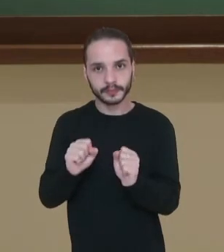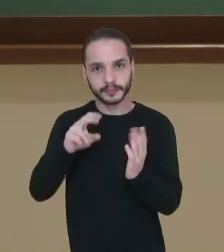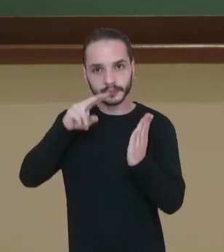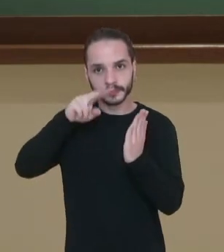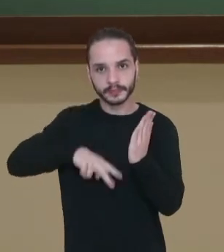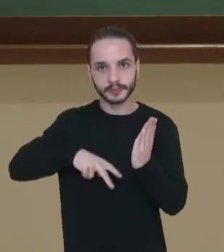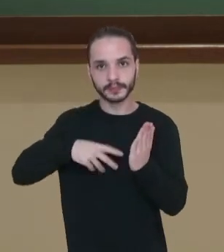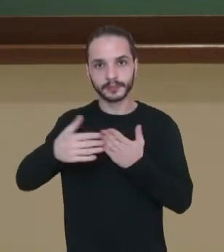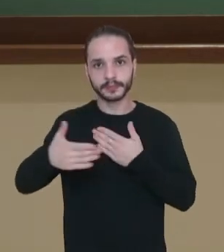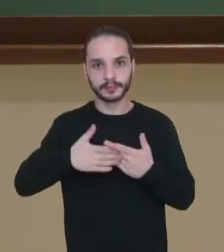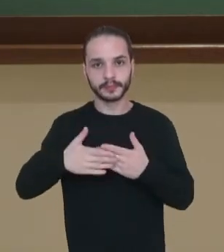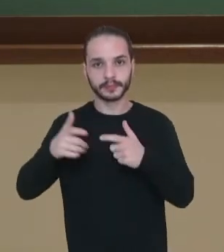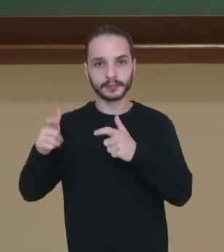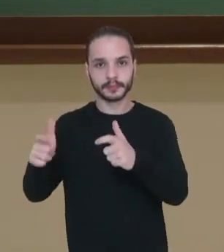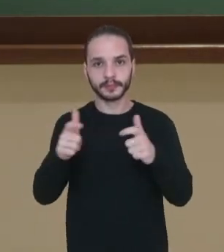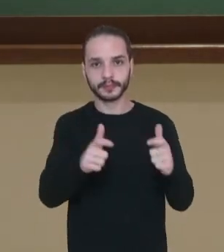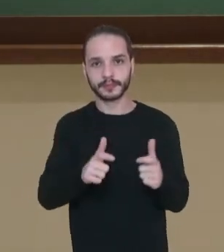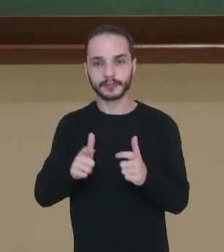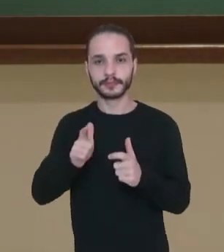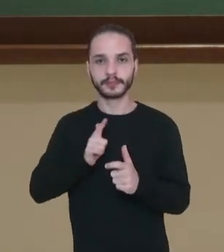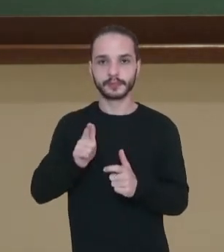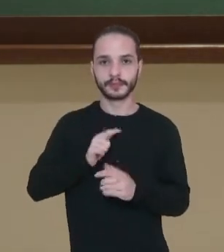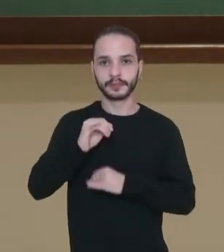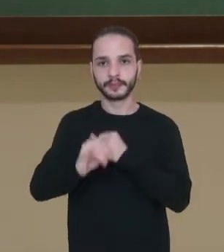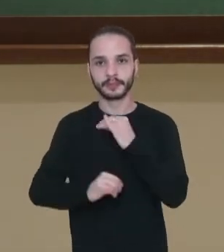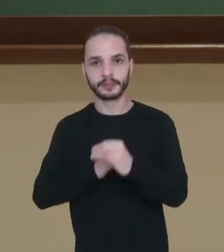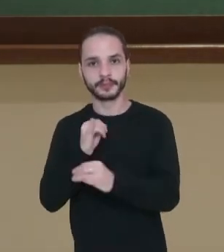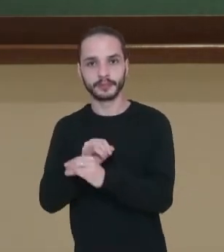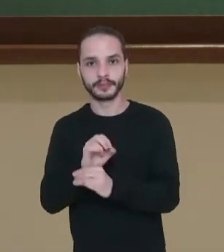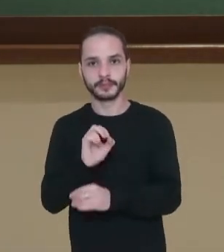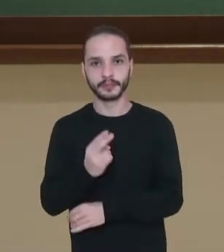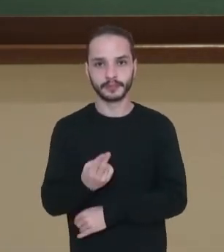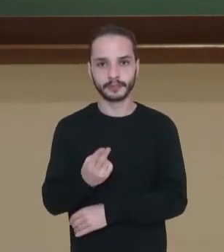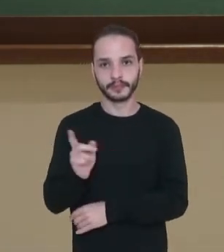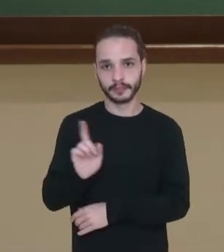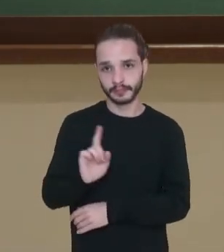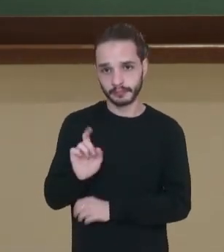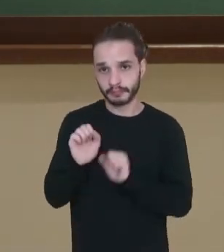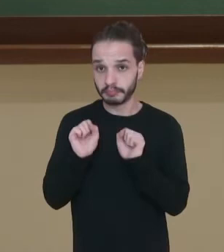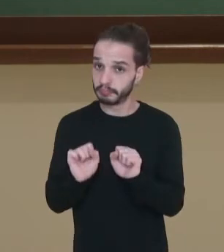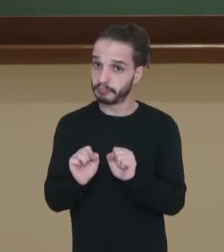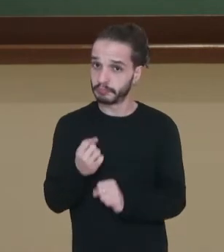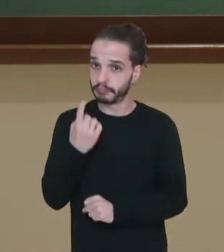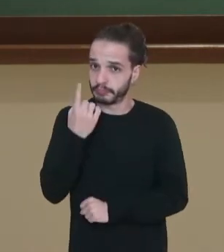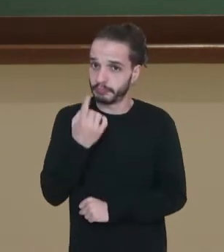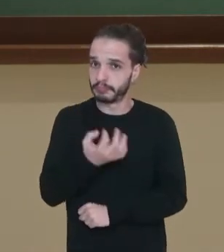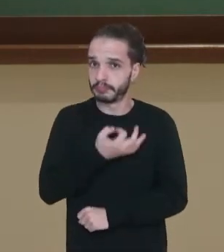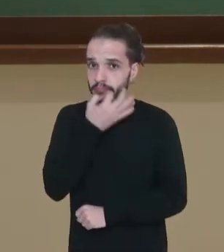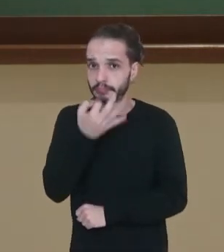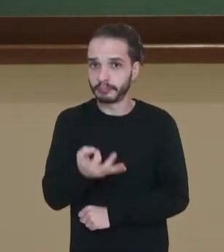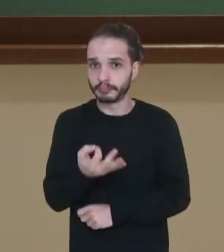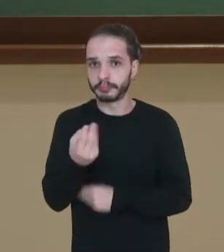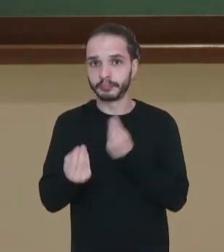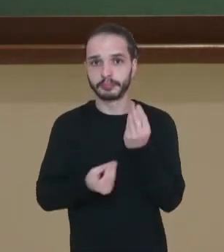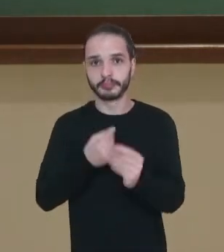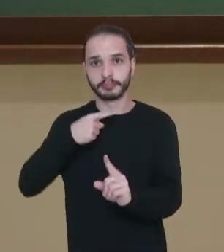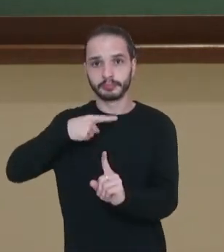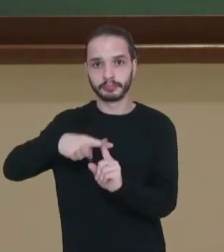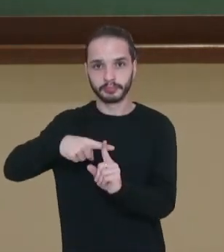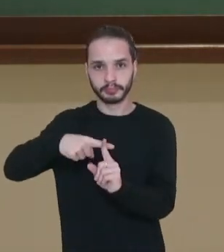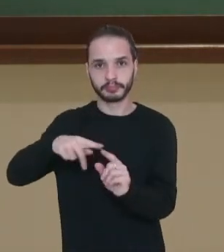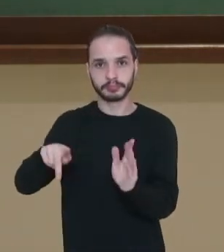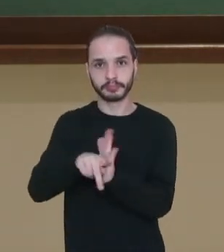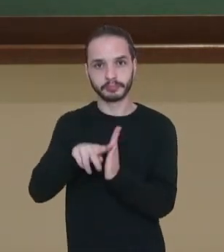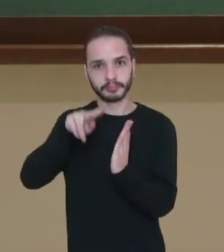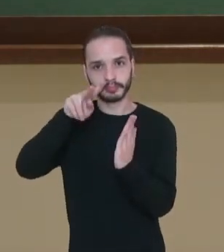haver montanhas, de ter ou não rede Wi-Fi. Essa, de repente, seria uma sugestão, né, de uma vantagem de ter o livro impresso.